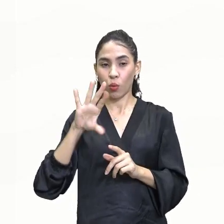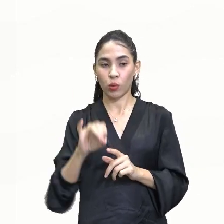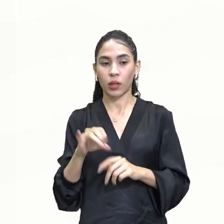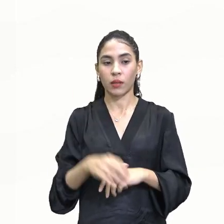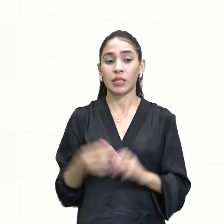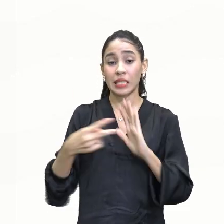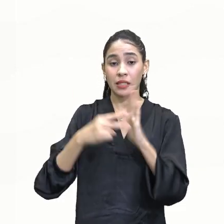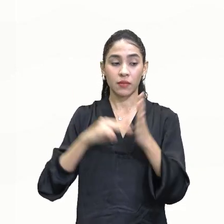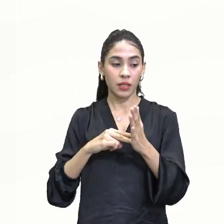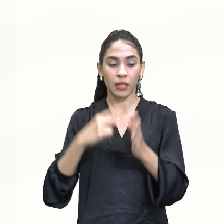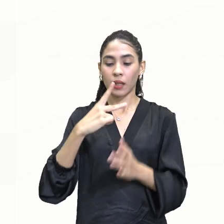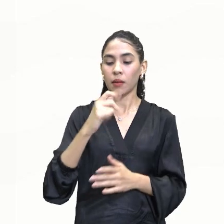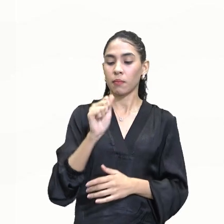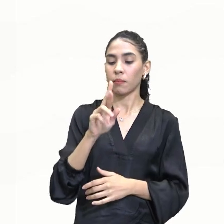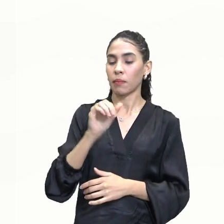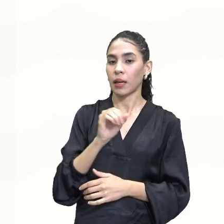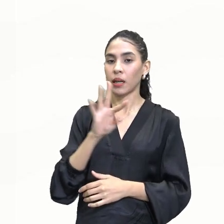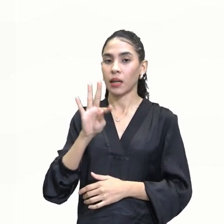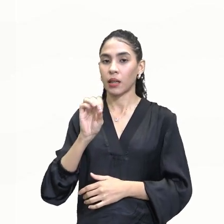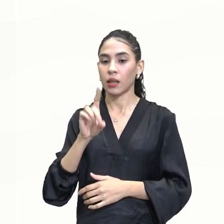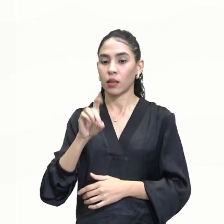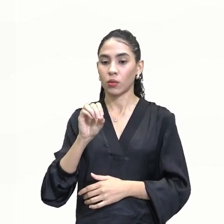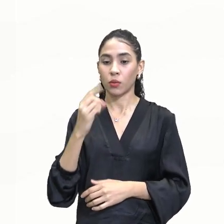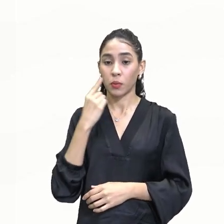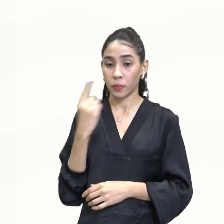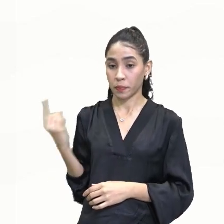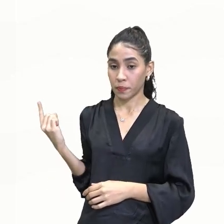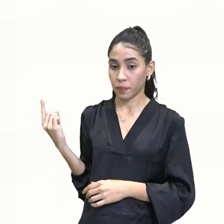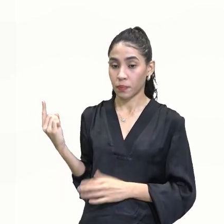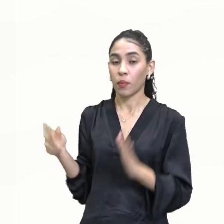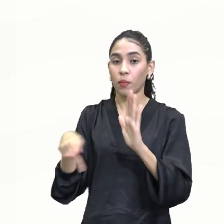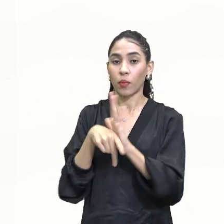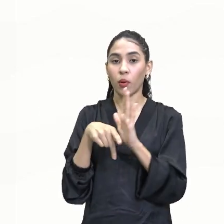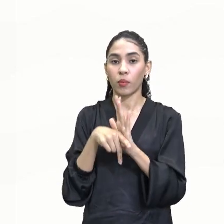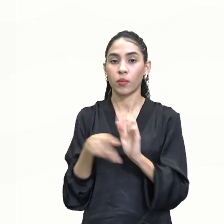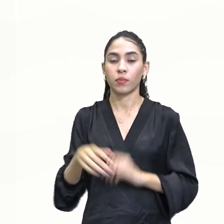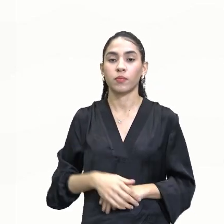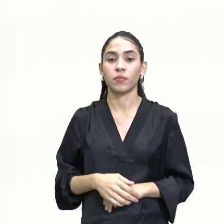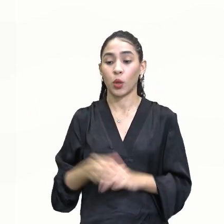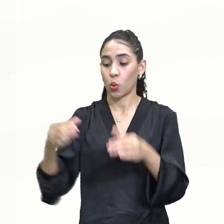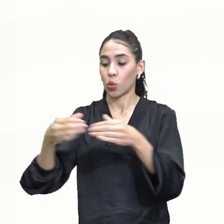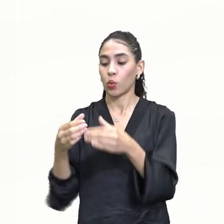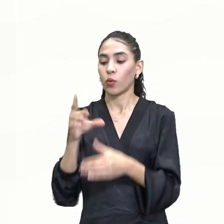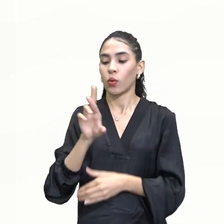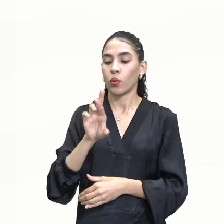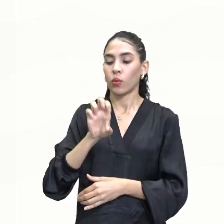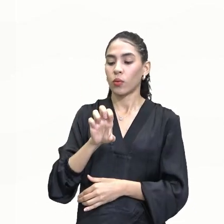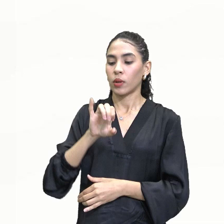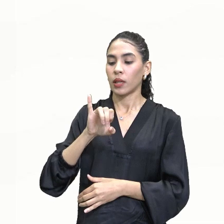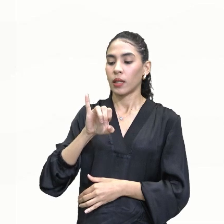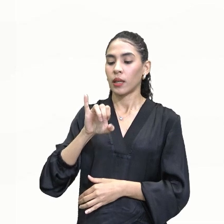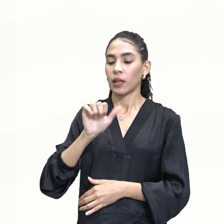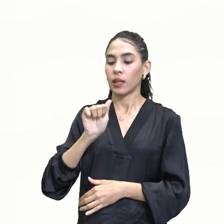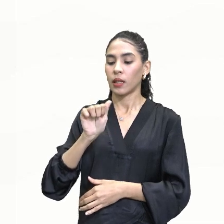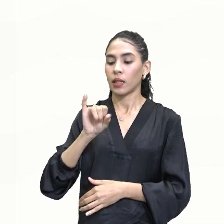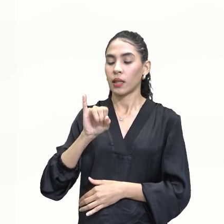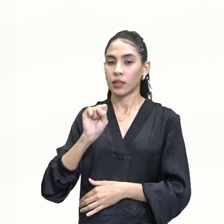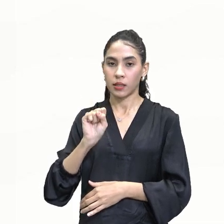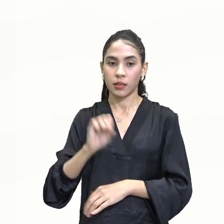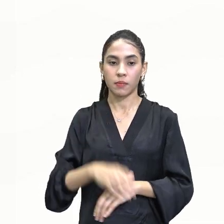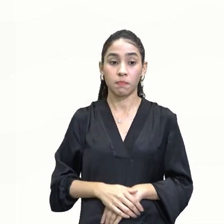para todo, tudo bem? Para todo x pertencente aos reais. Mas no